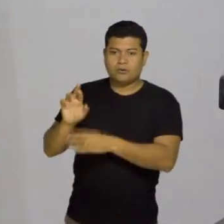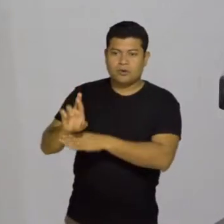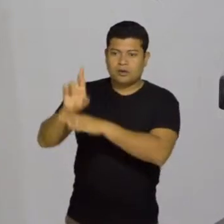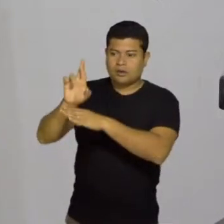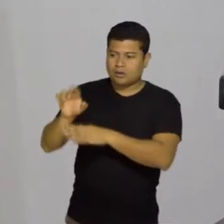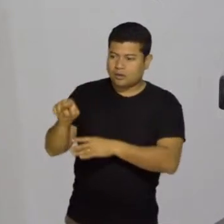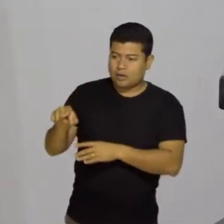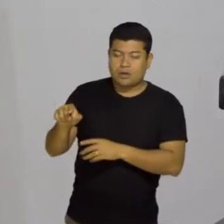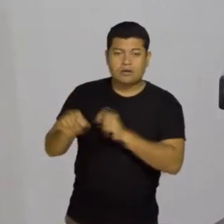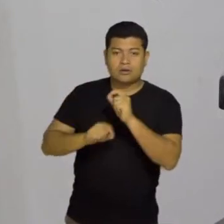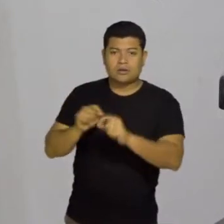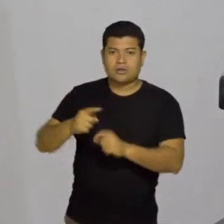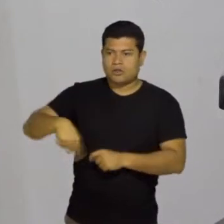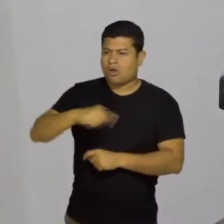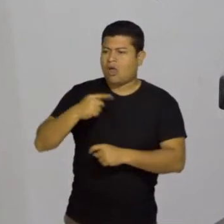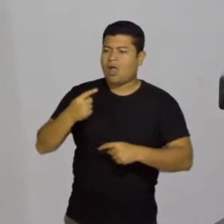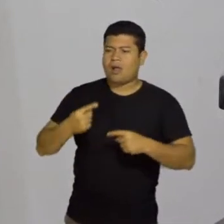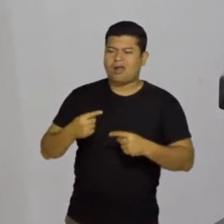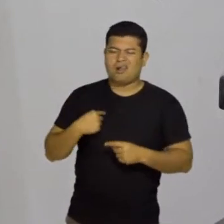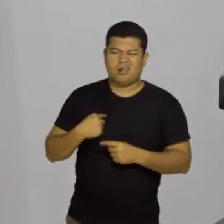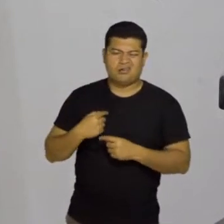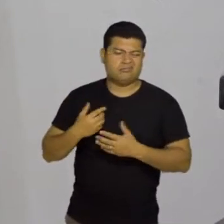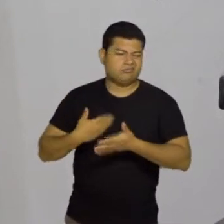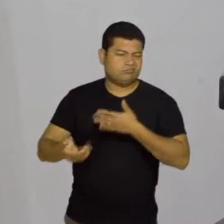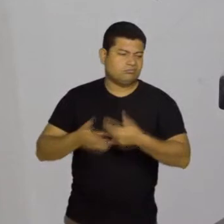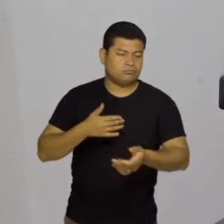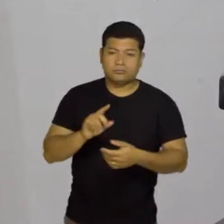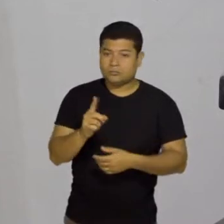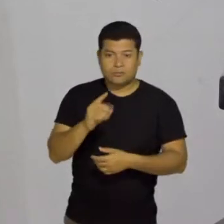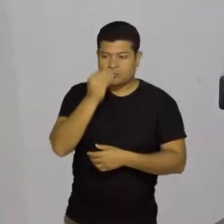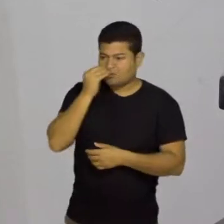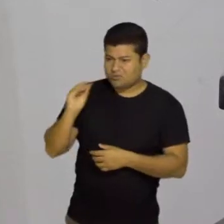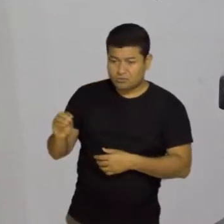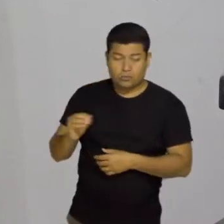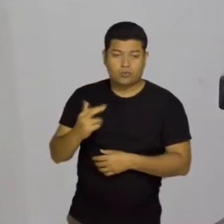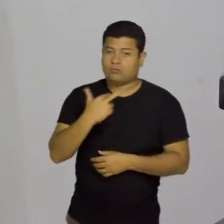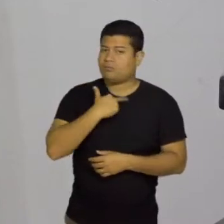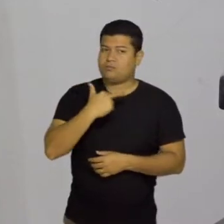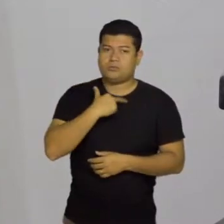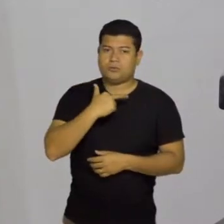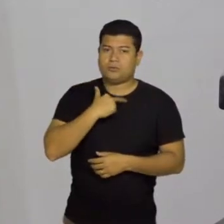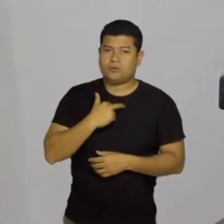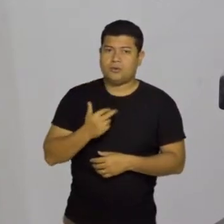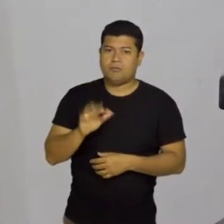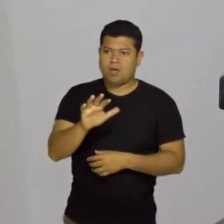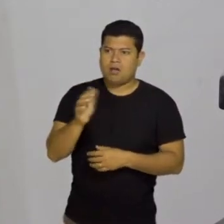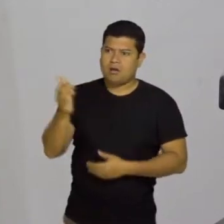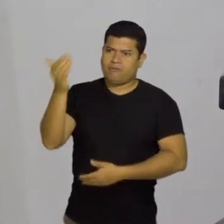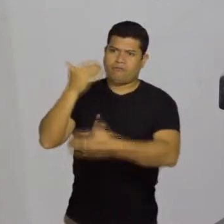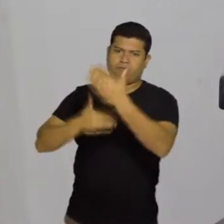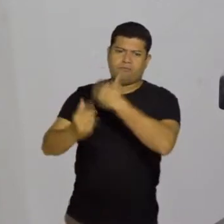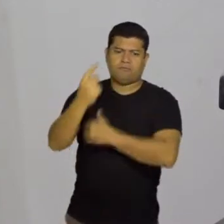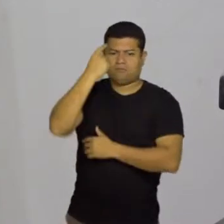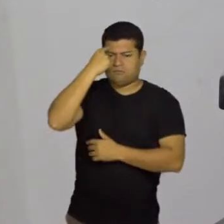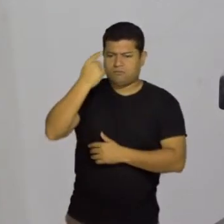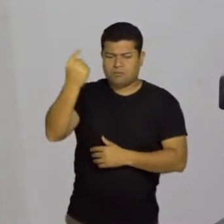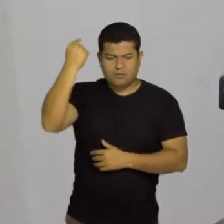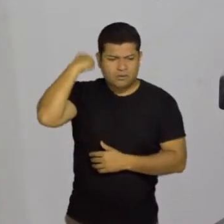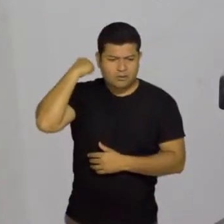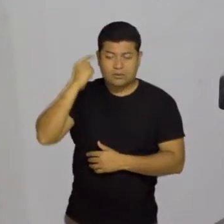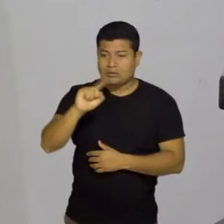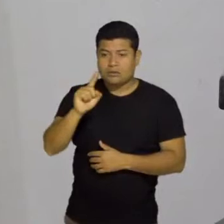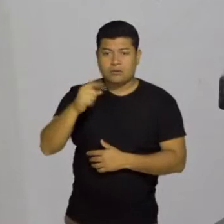absolutamente indiscutível. E por que eu estou dizendo isso para os senhores? Eu não estou querendo voltar para o passado, mas eu estou querendo dizer que essa série